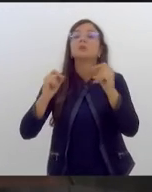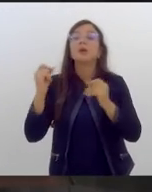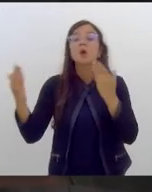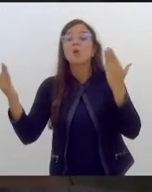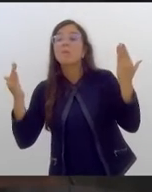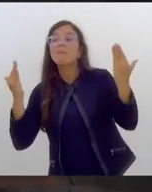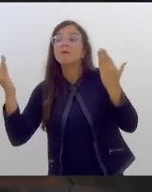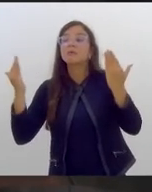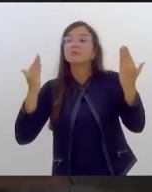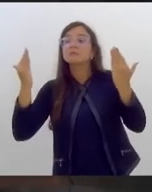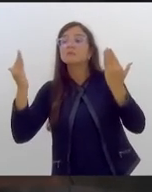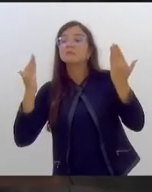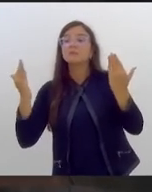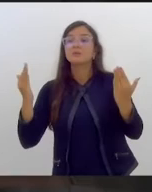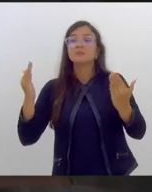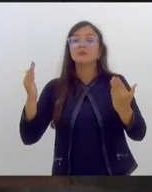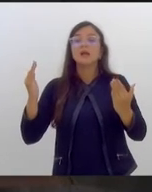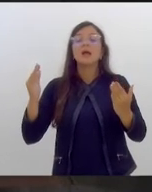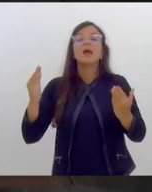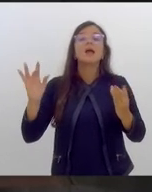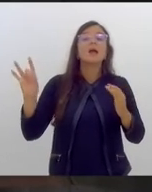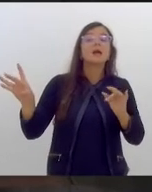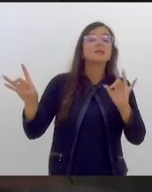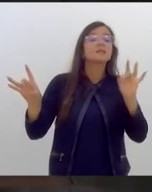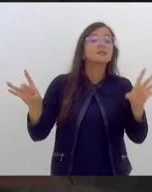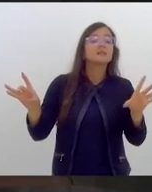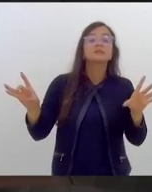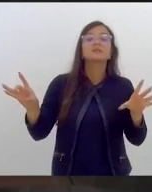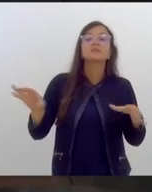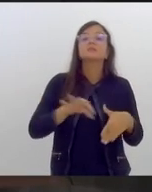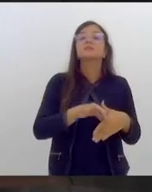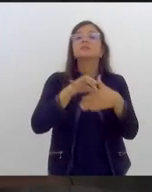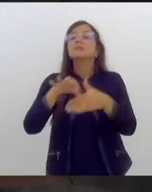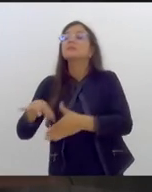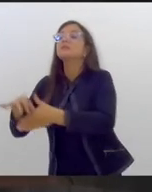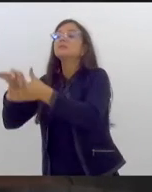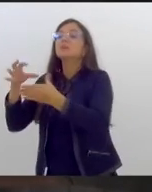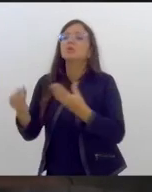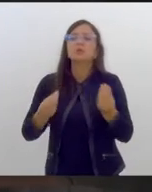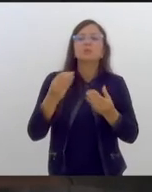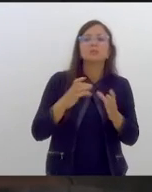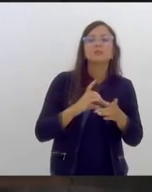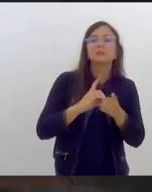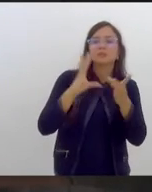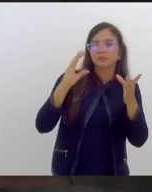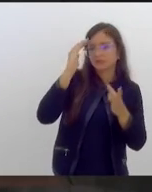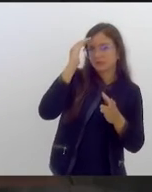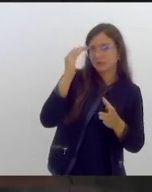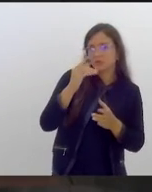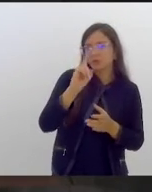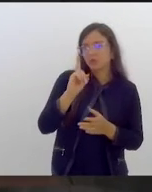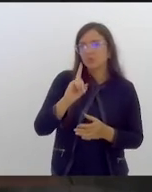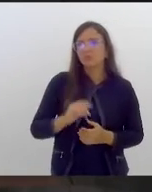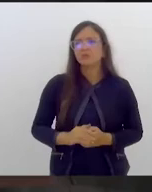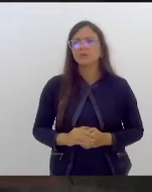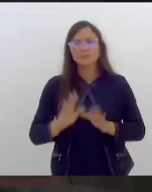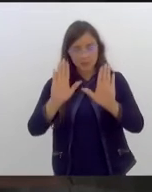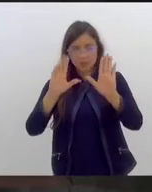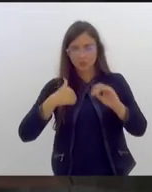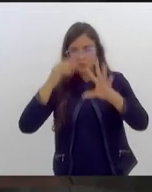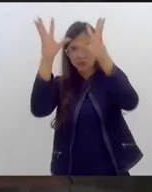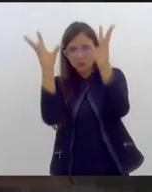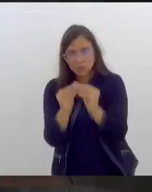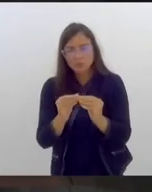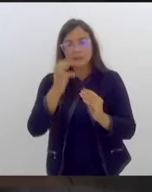em relação a como essa lideranças lidam com a democracia e aí eu quero fechar te ajuste me permitir 30 segundos a mais como